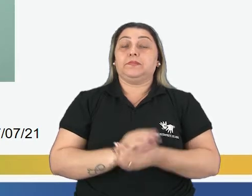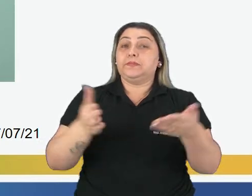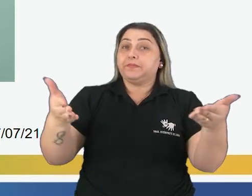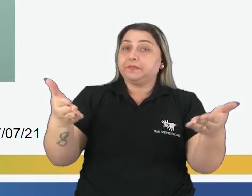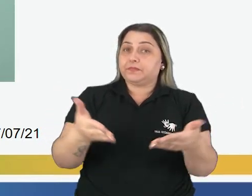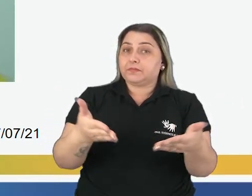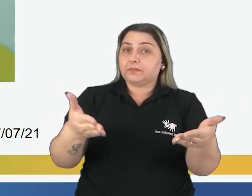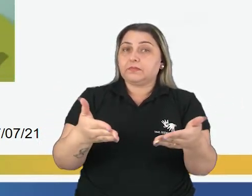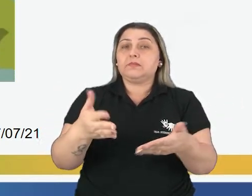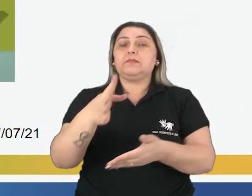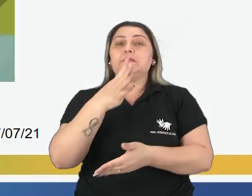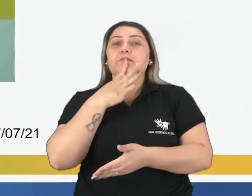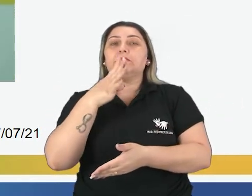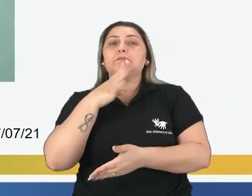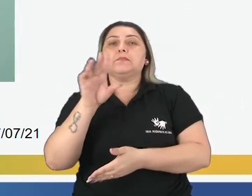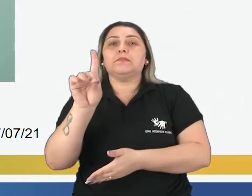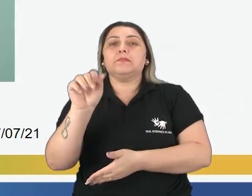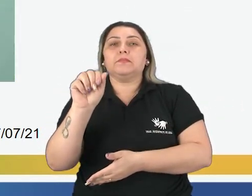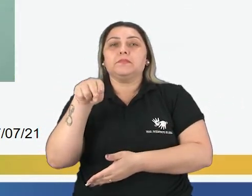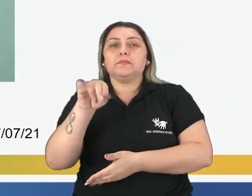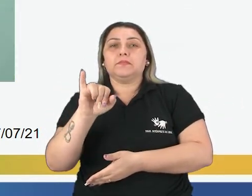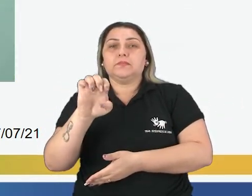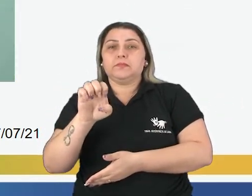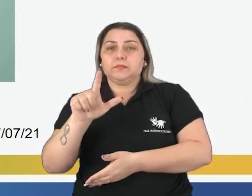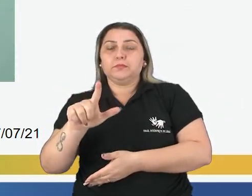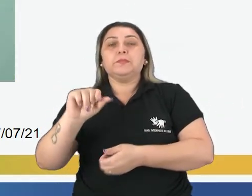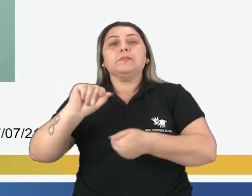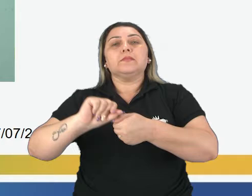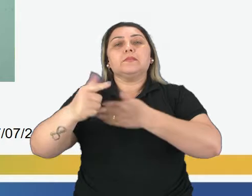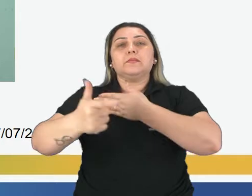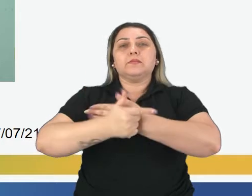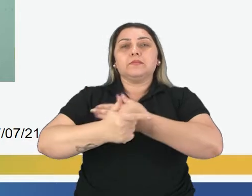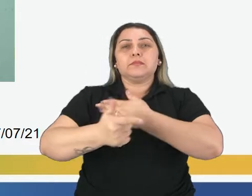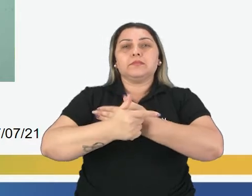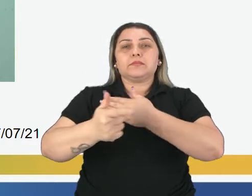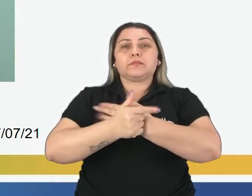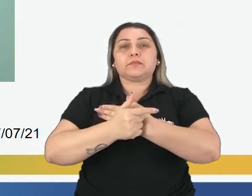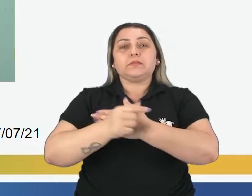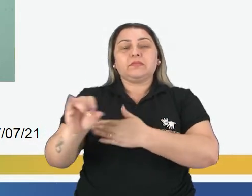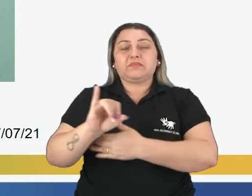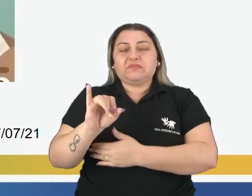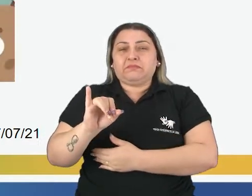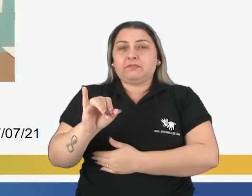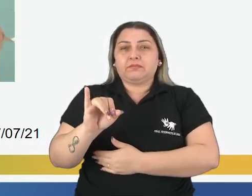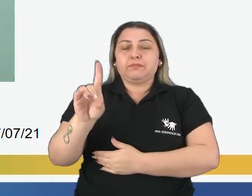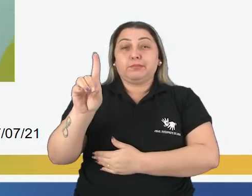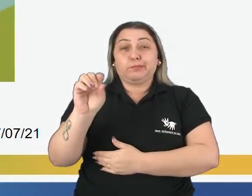Agora vocês vão conhecer o Daniel. Ele é feito de papel. Oi, Daniel. Olá.